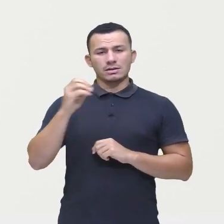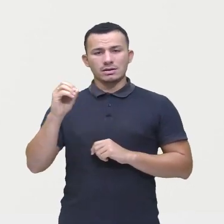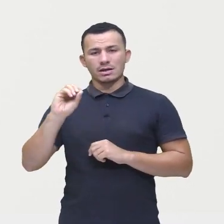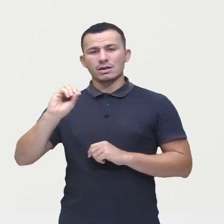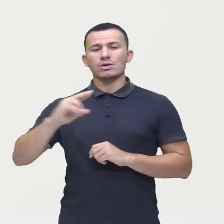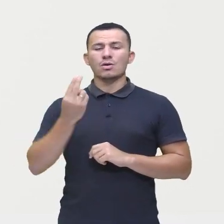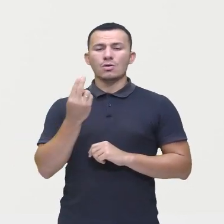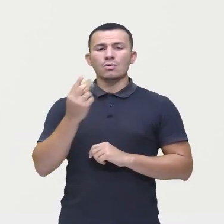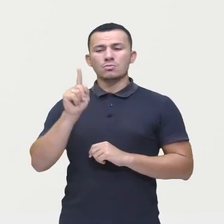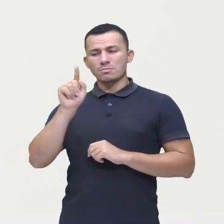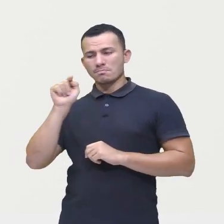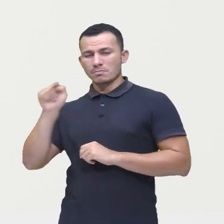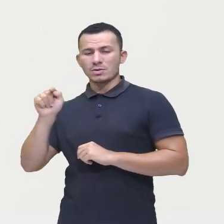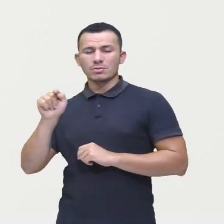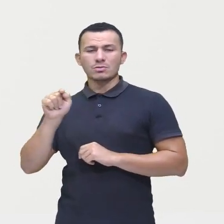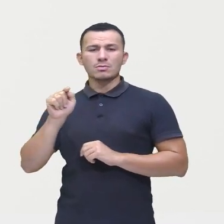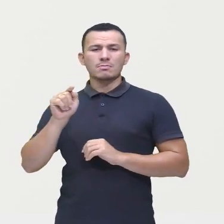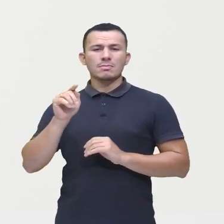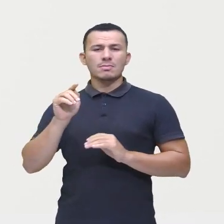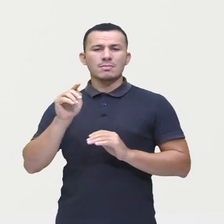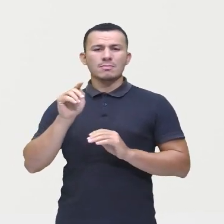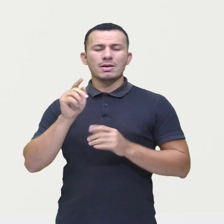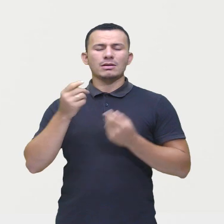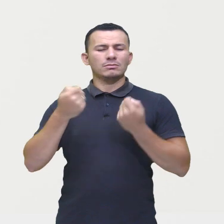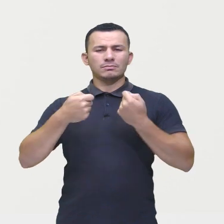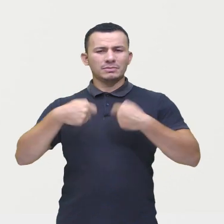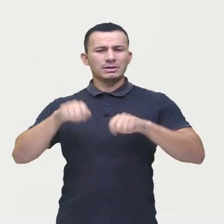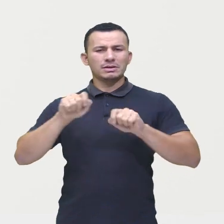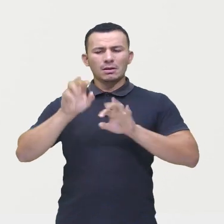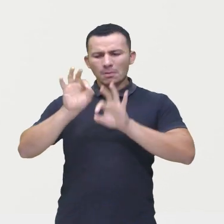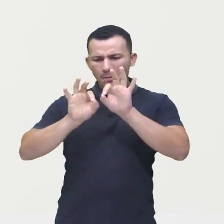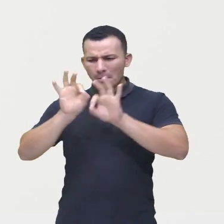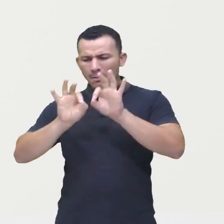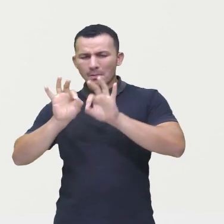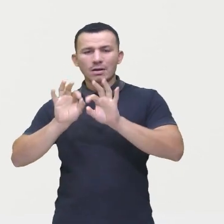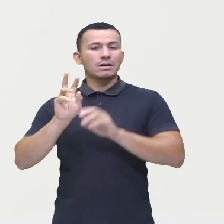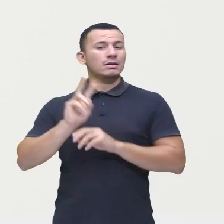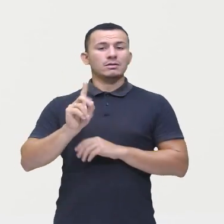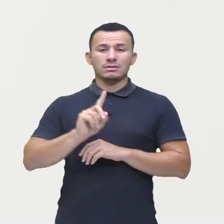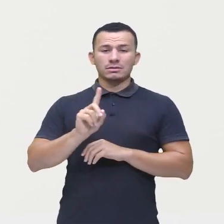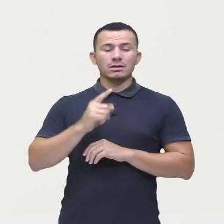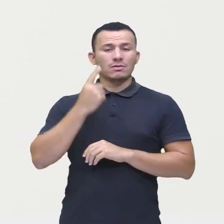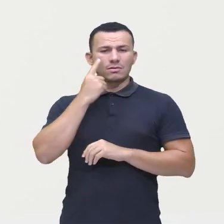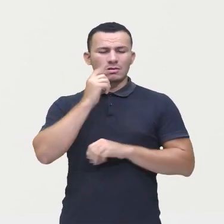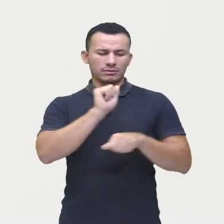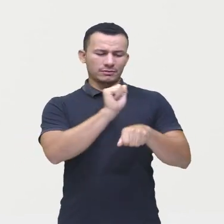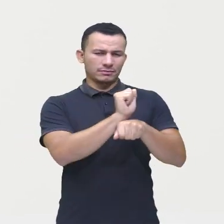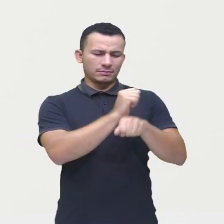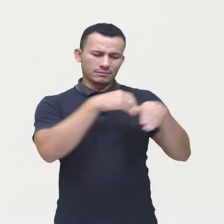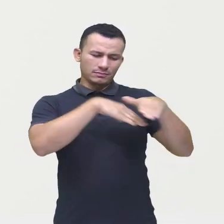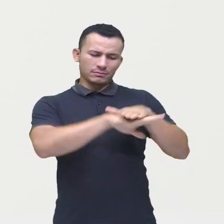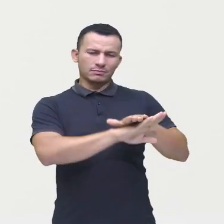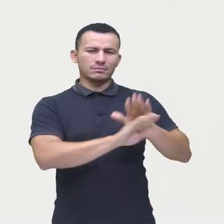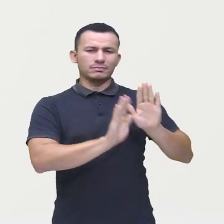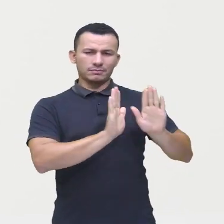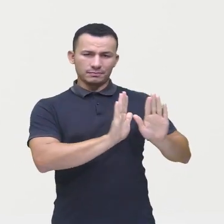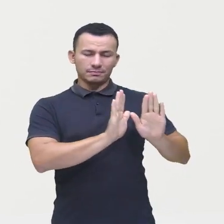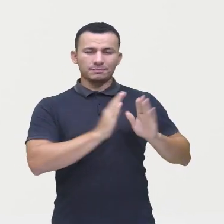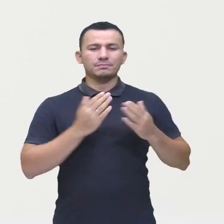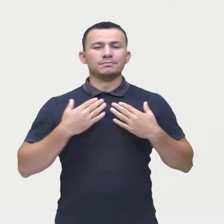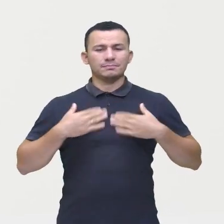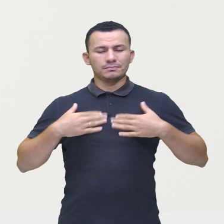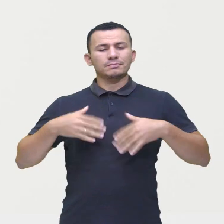não precisa fazer conta. Como assim, professor? Vamos deixar em stand-by aqui essa nossa continha e vamos começar bem